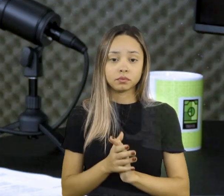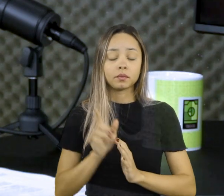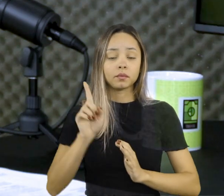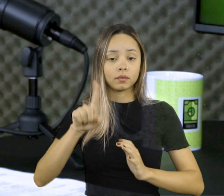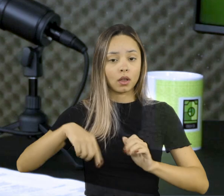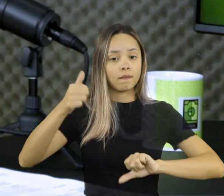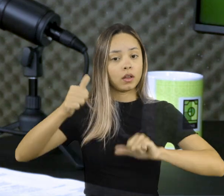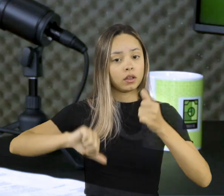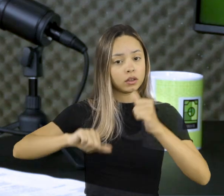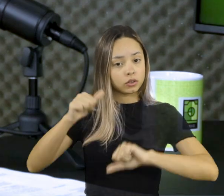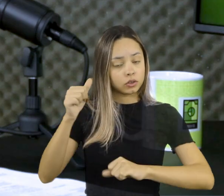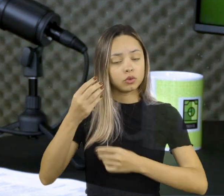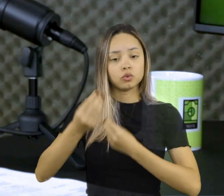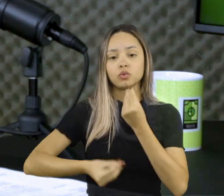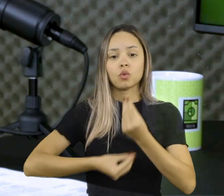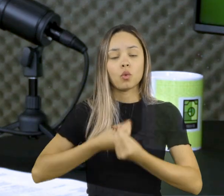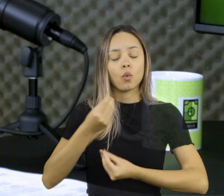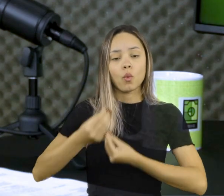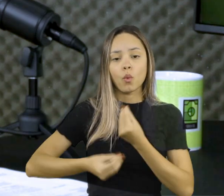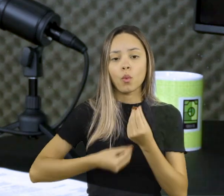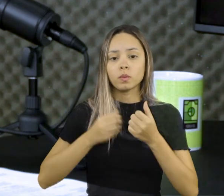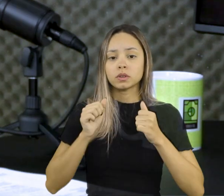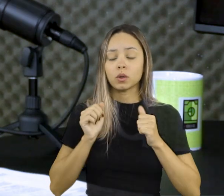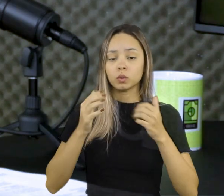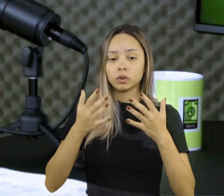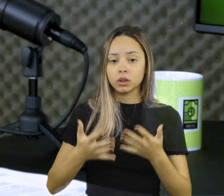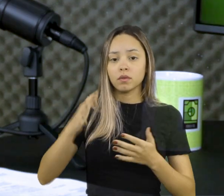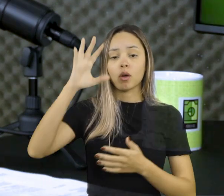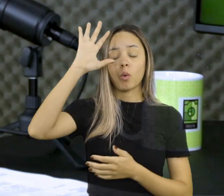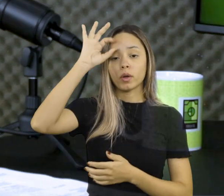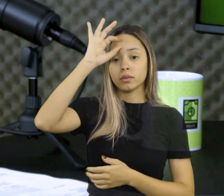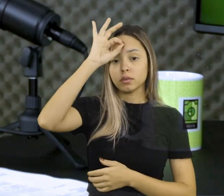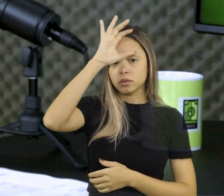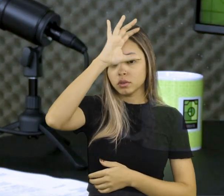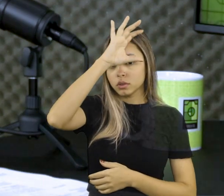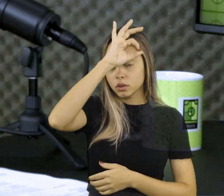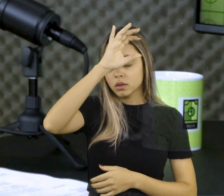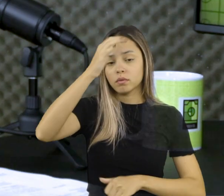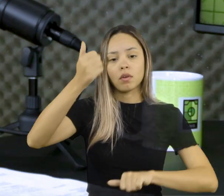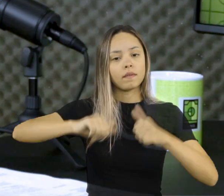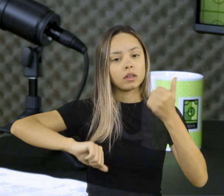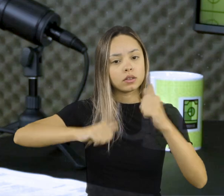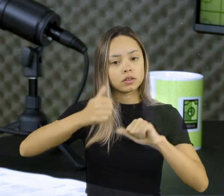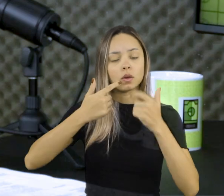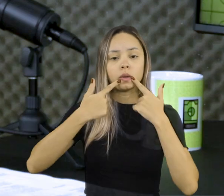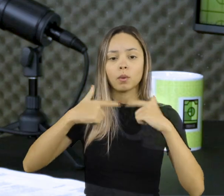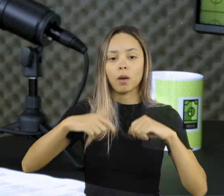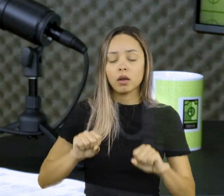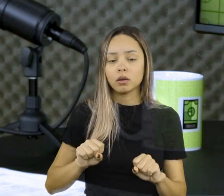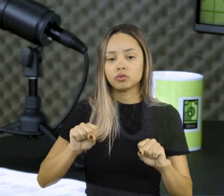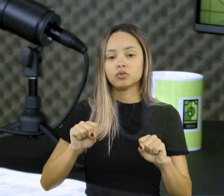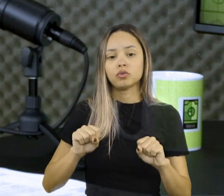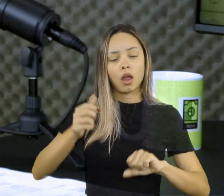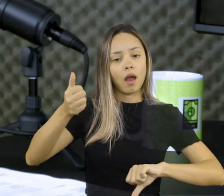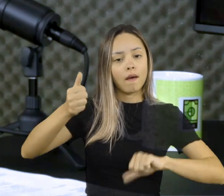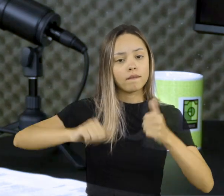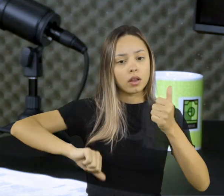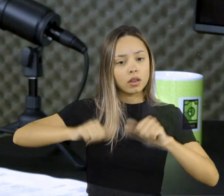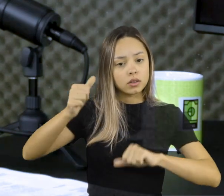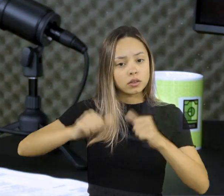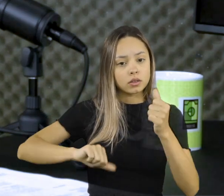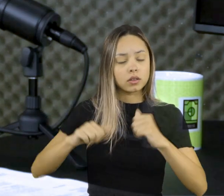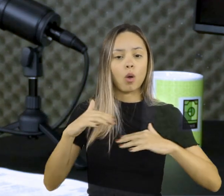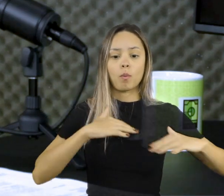função executiva, avaliação cognitiva, avaliação de linguagem, avaliação